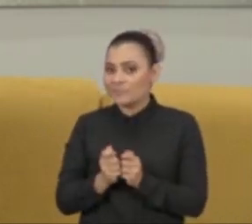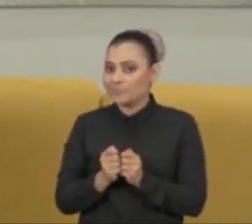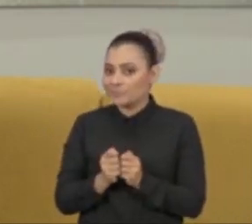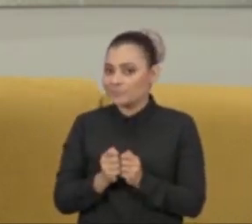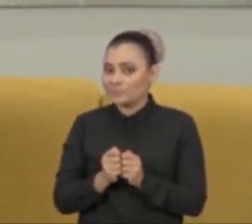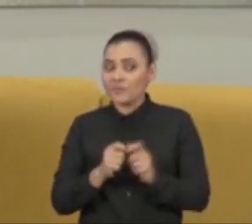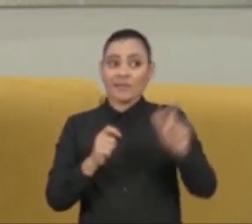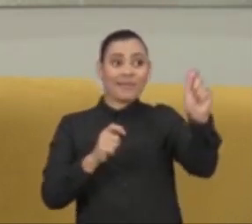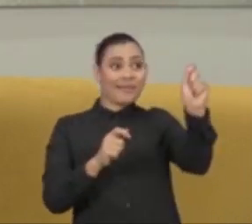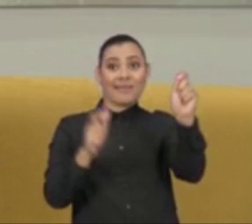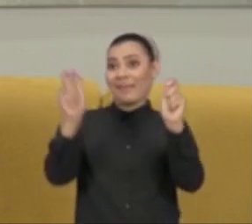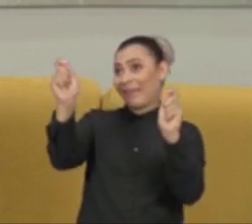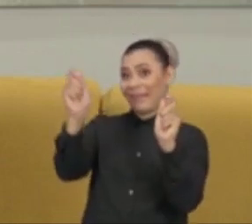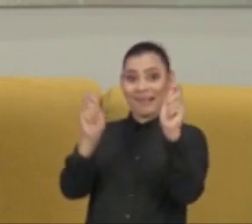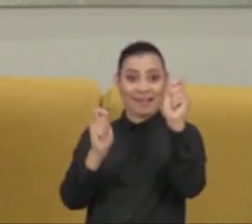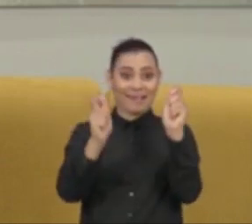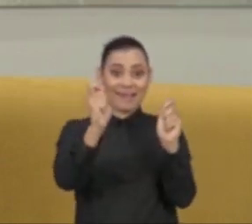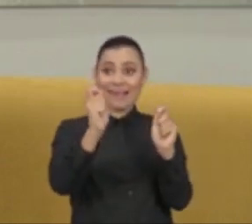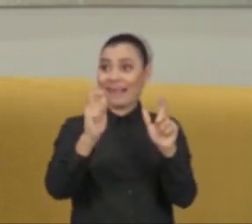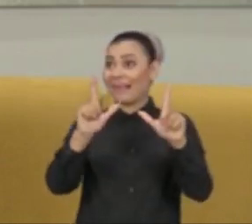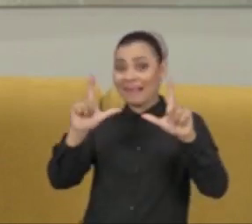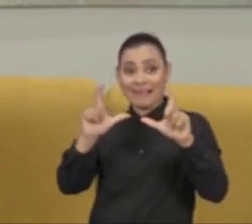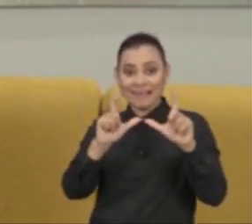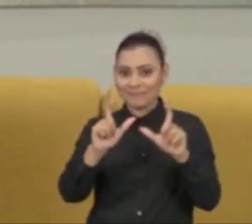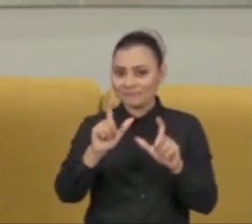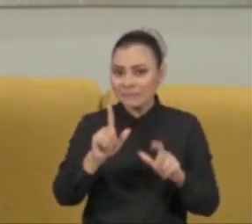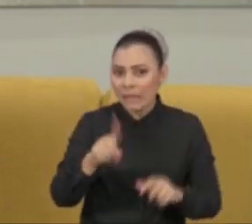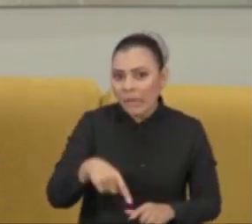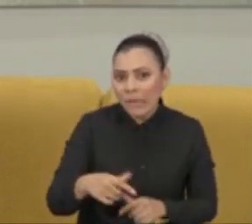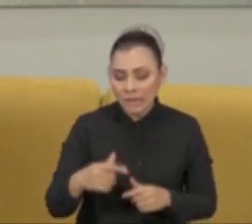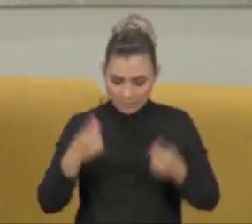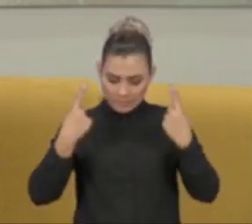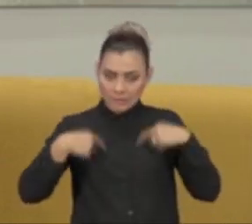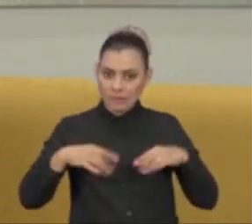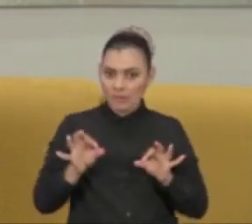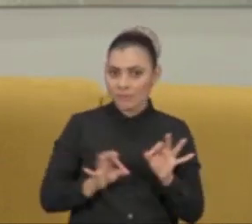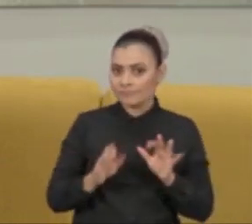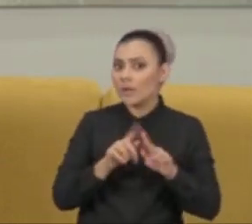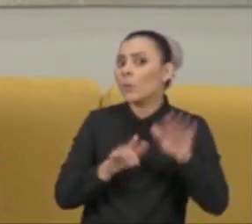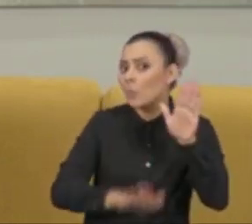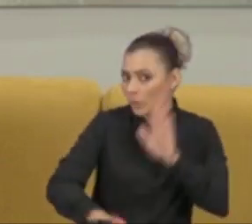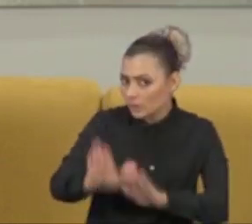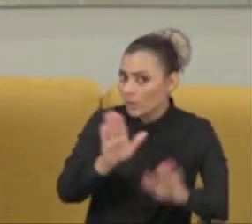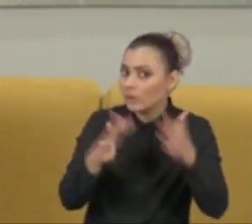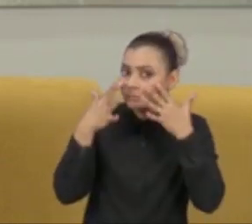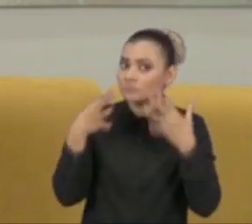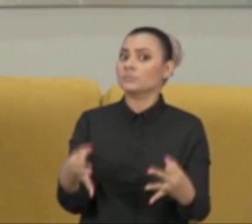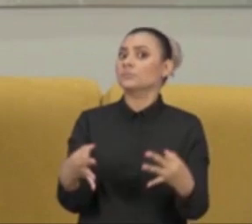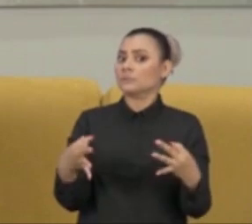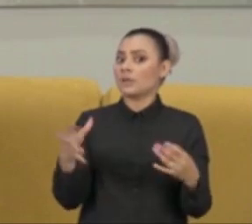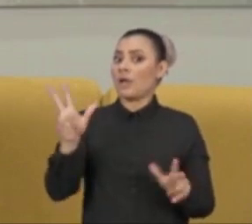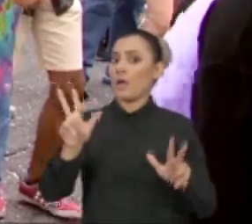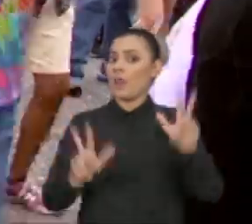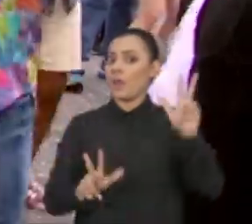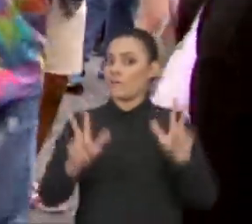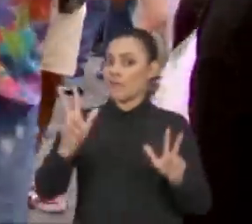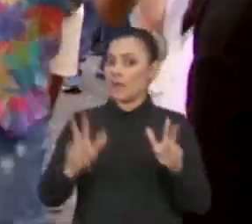de selfies, o celular é praticamente um adereço em qualquer fantasia, mas todo cuidado é pouco na hora de cair na